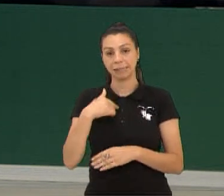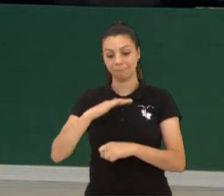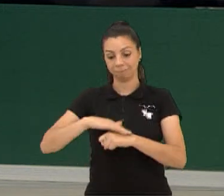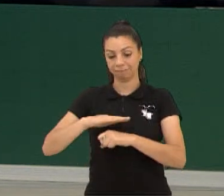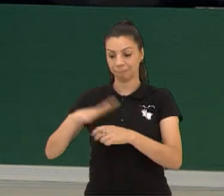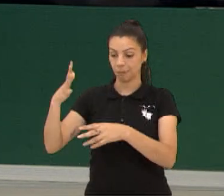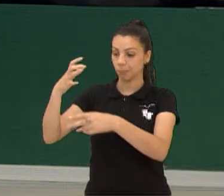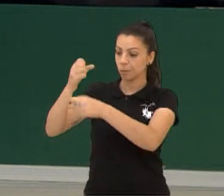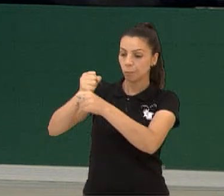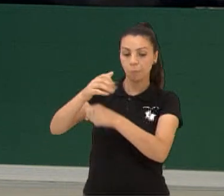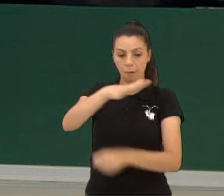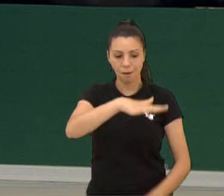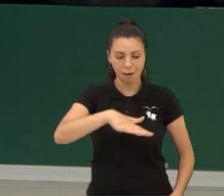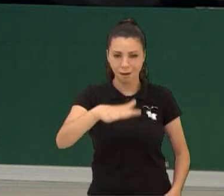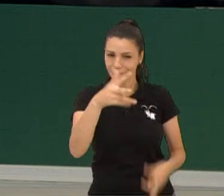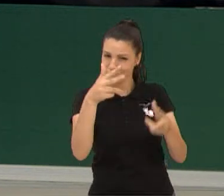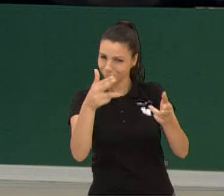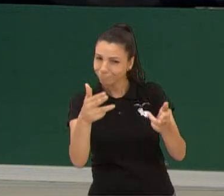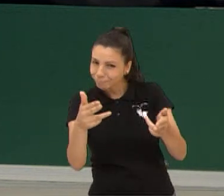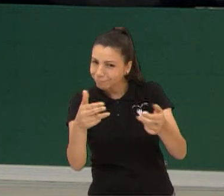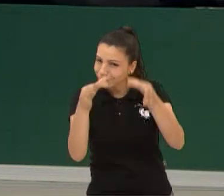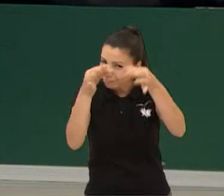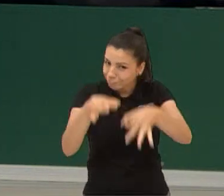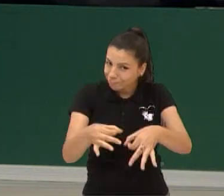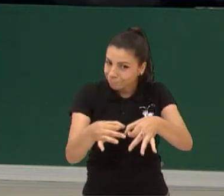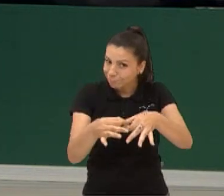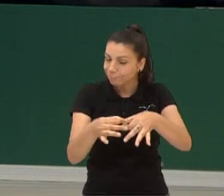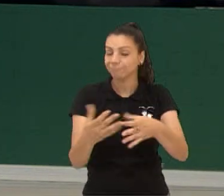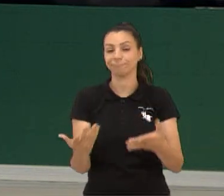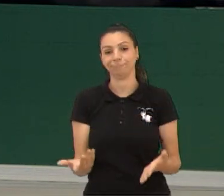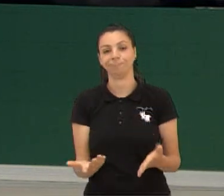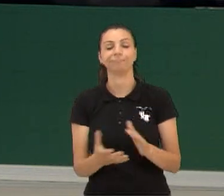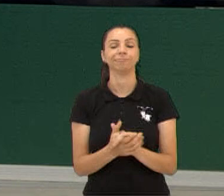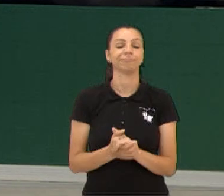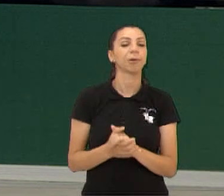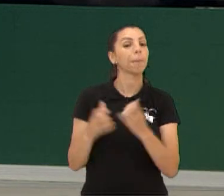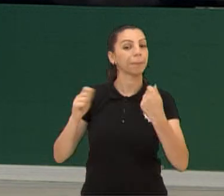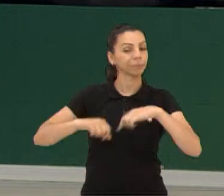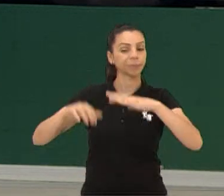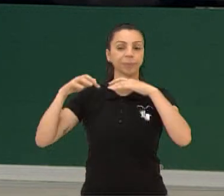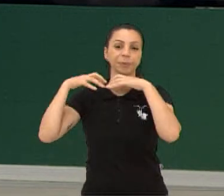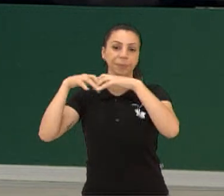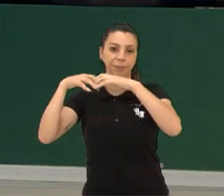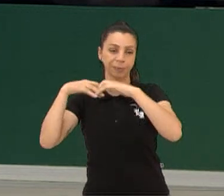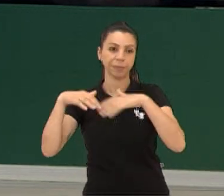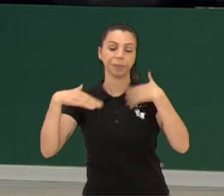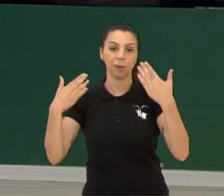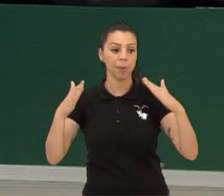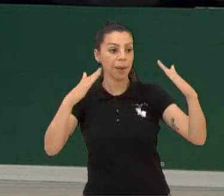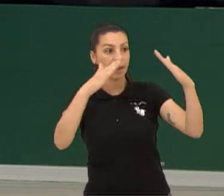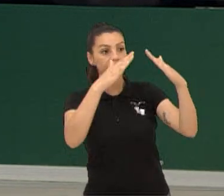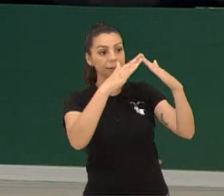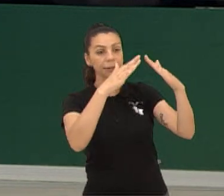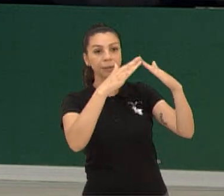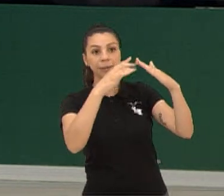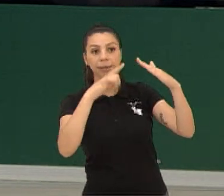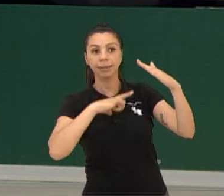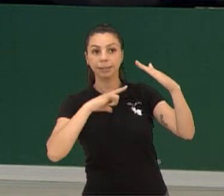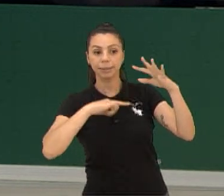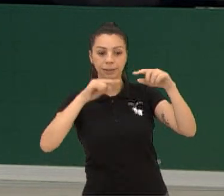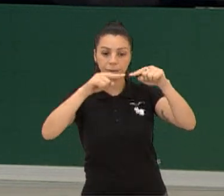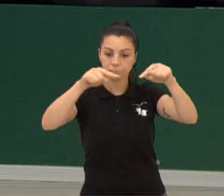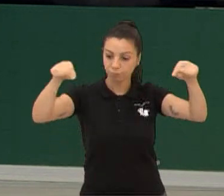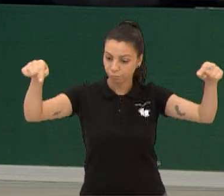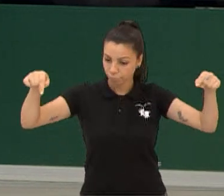dar a mesma área? Área total? Vamos pensar. A casa, ela tem um formato